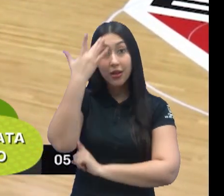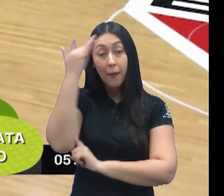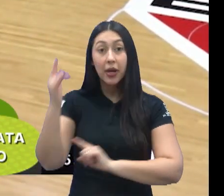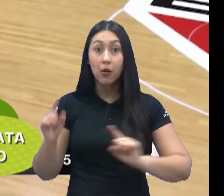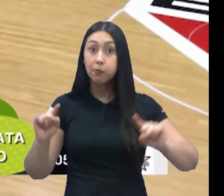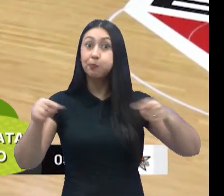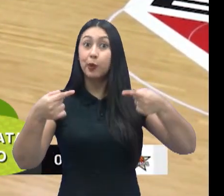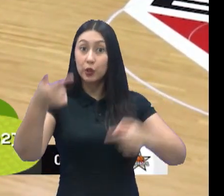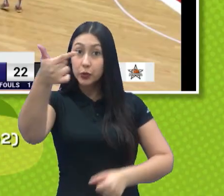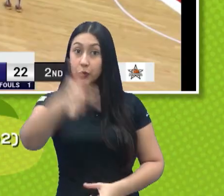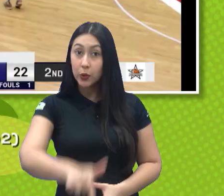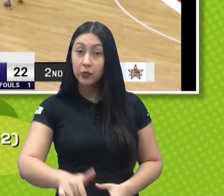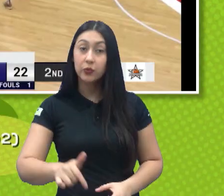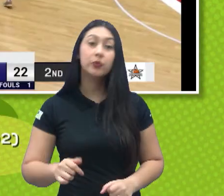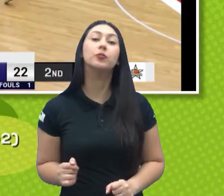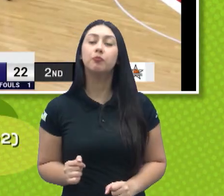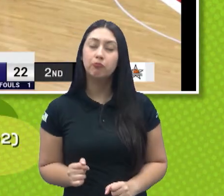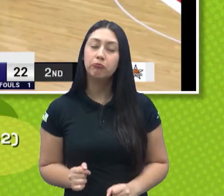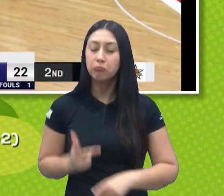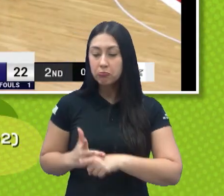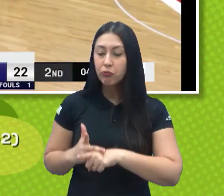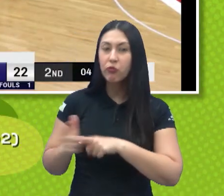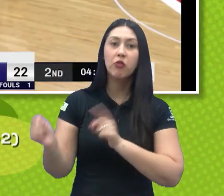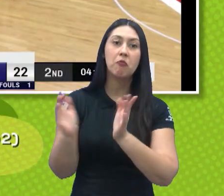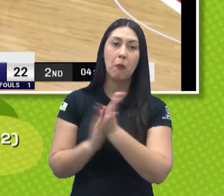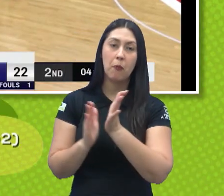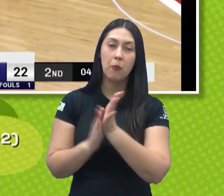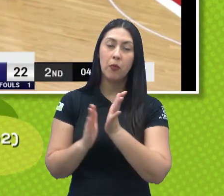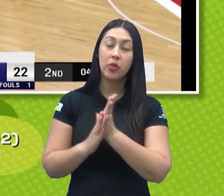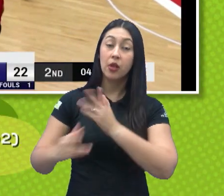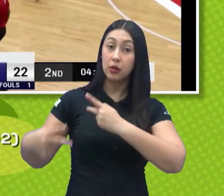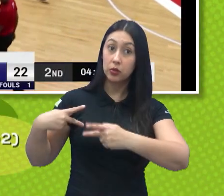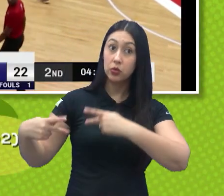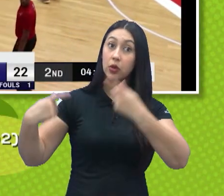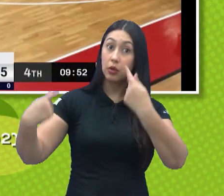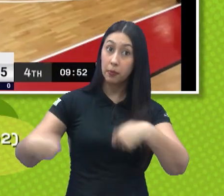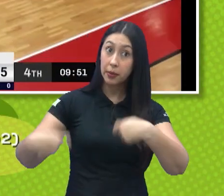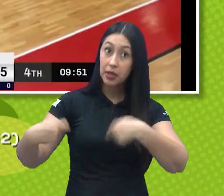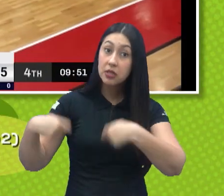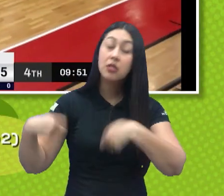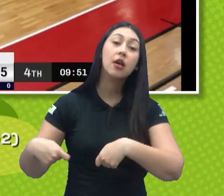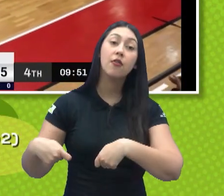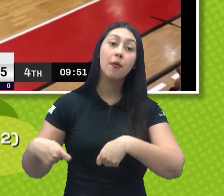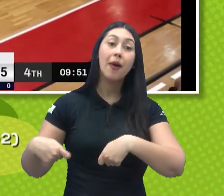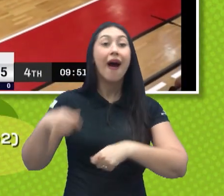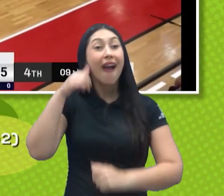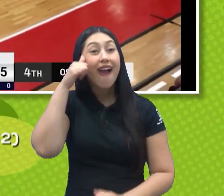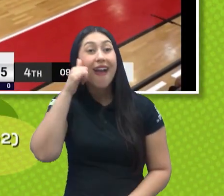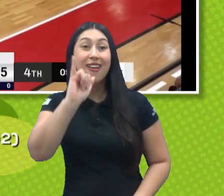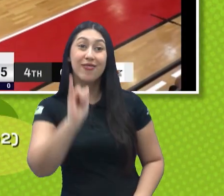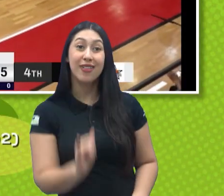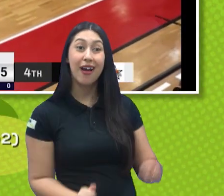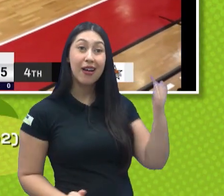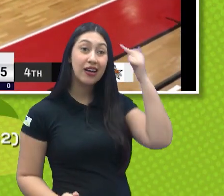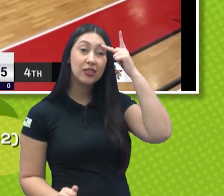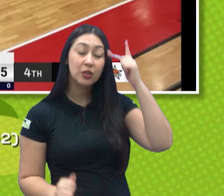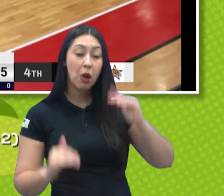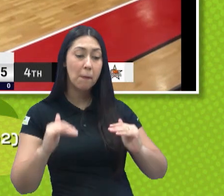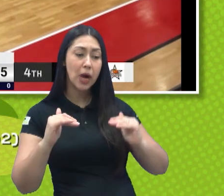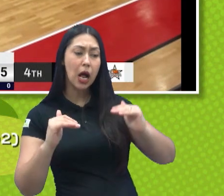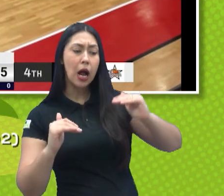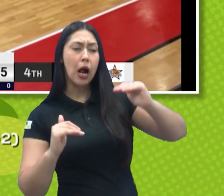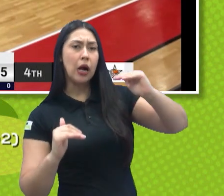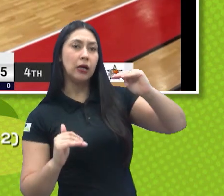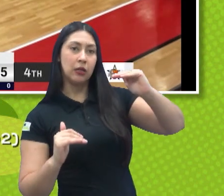Paulito. Excelente vitória, o São José precisava para poder não deixar que o São Paulo ampliasse, né, essa